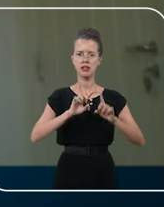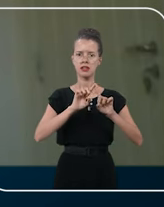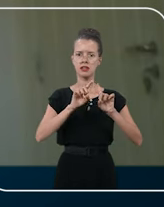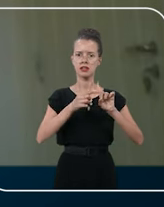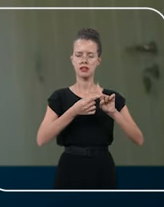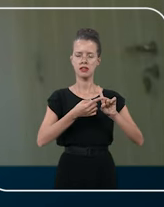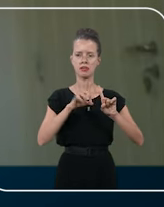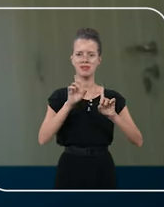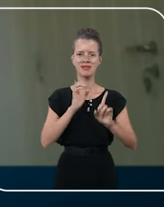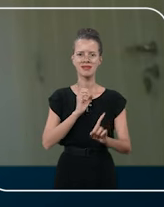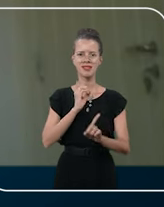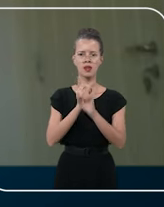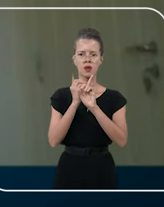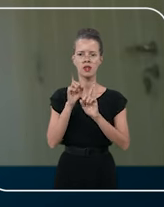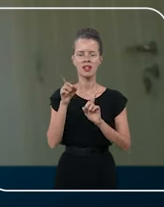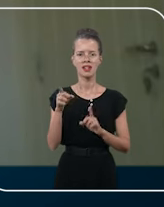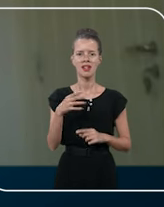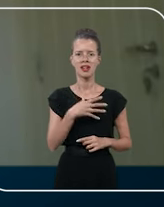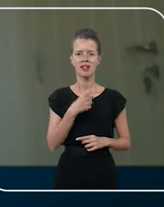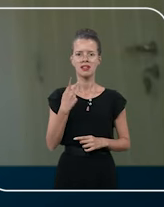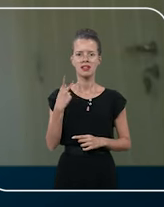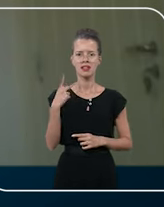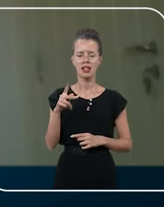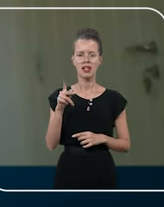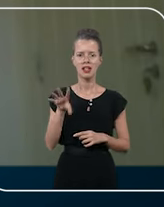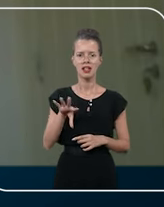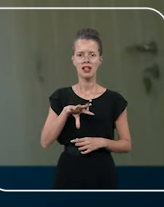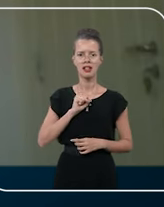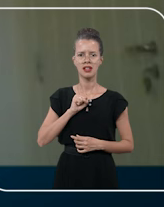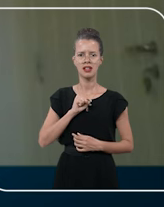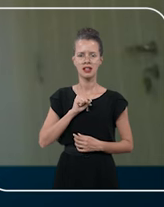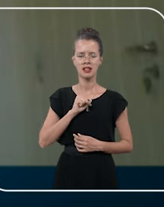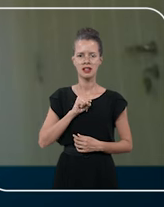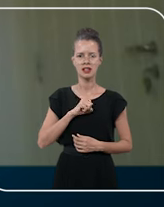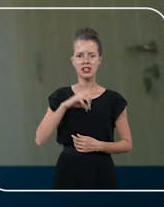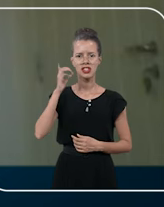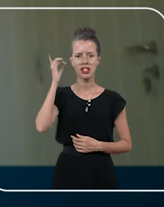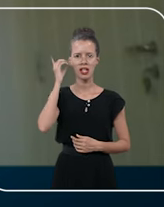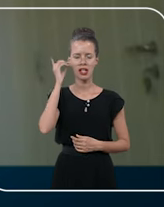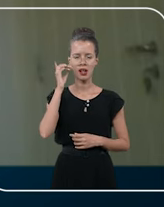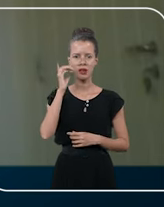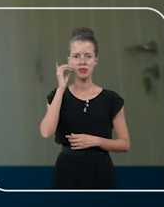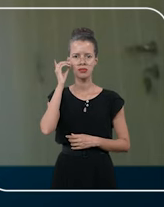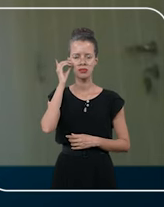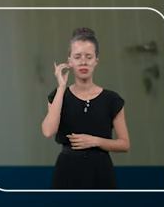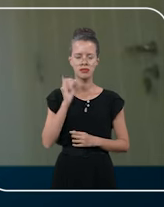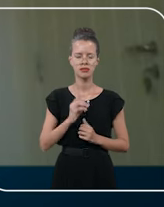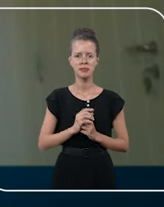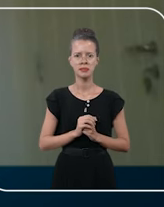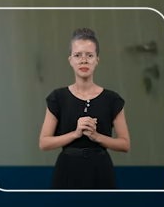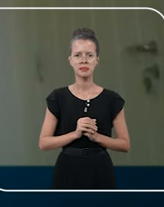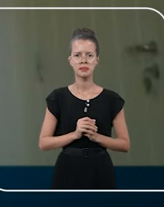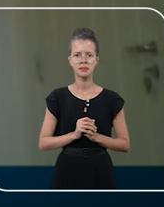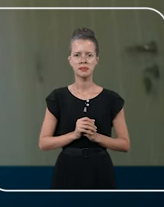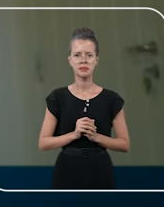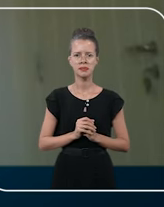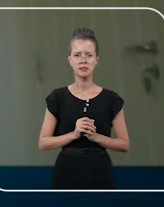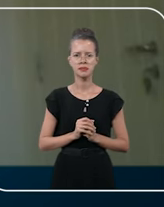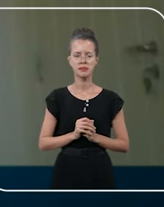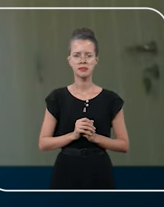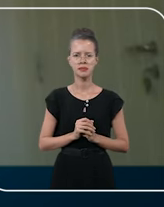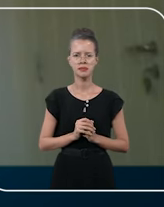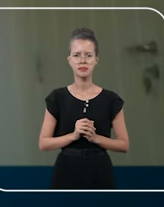diagnosticado que o feto dela era portador de síndrome de Down. Então, durante um bom tempo da gestação,